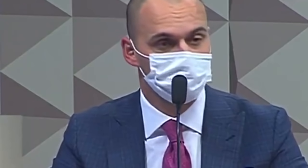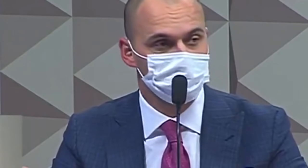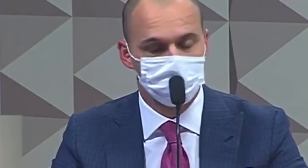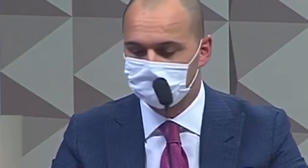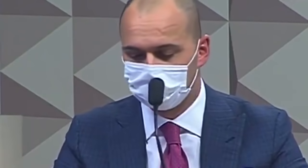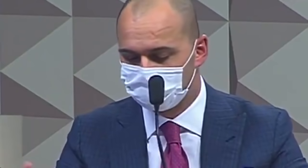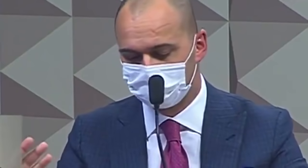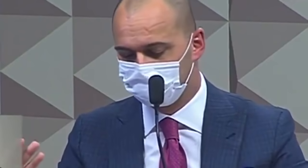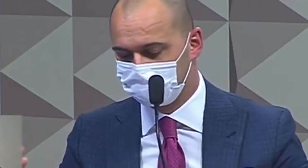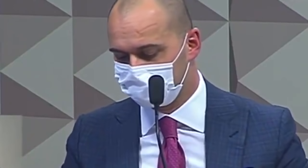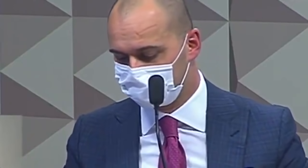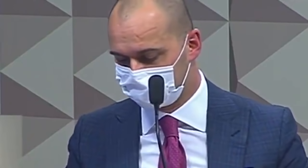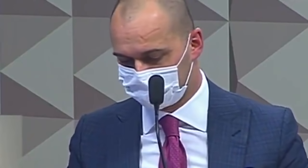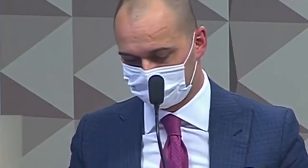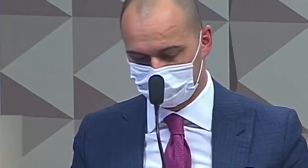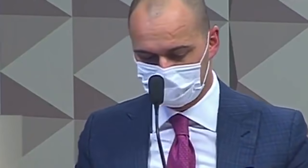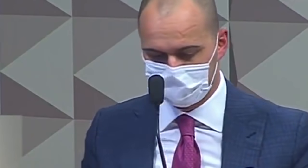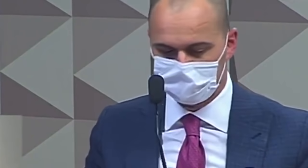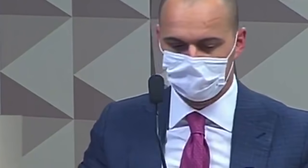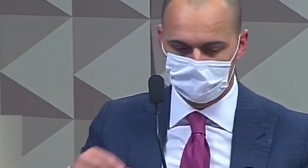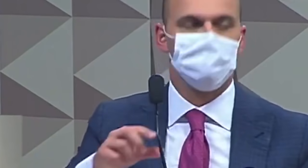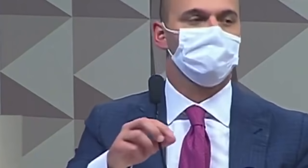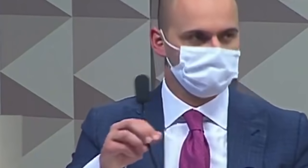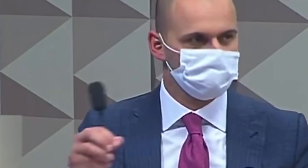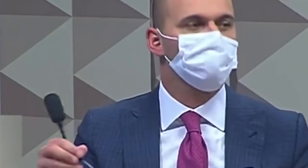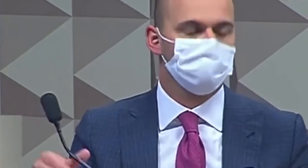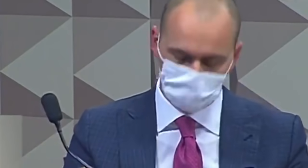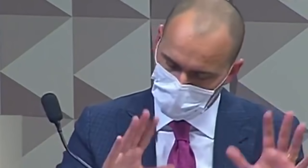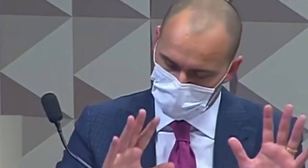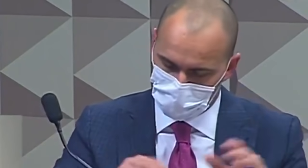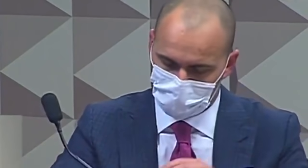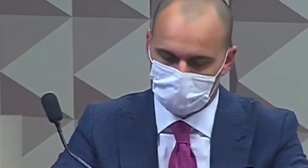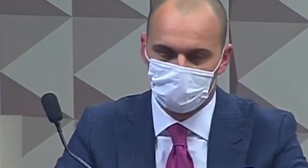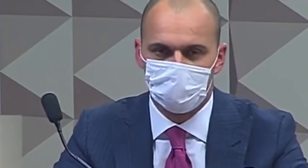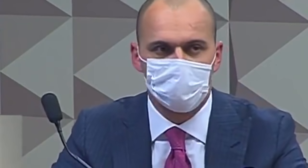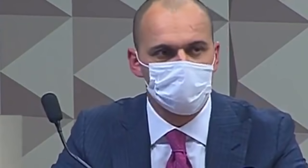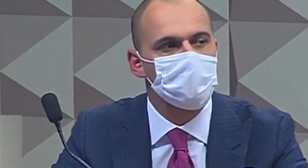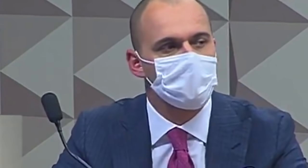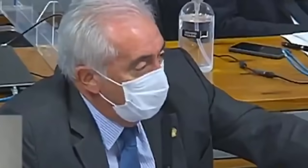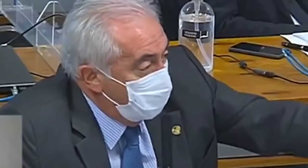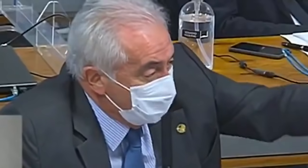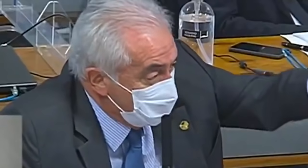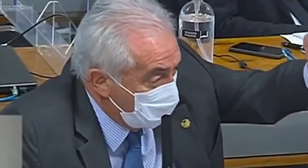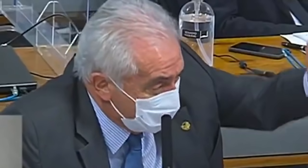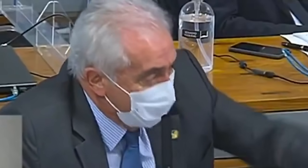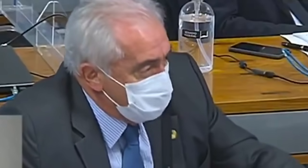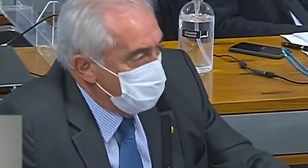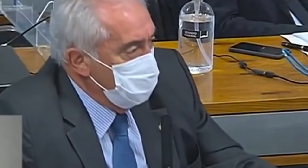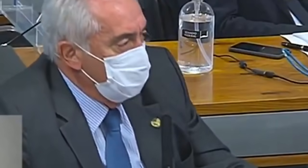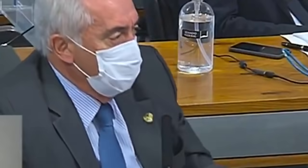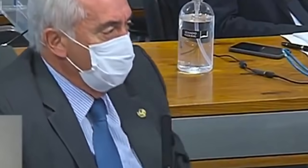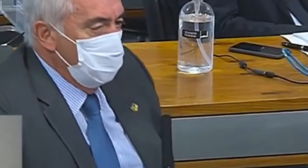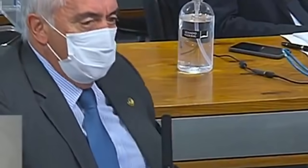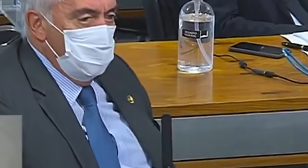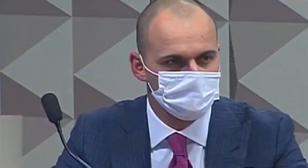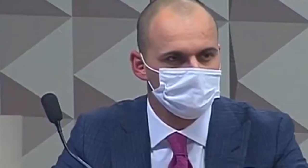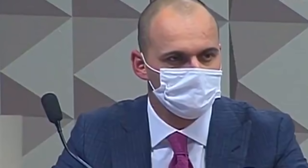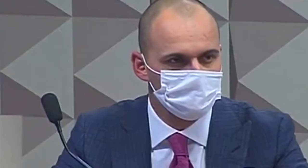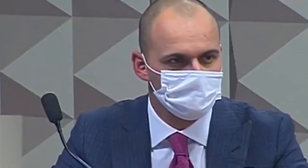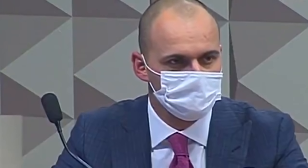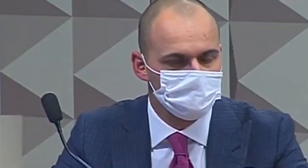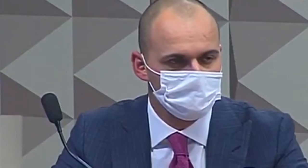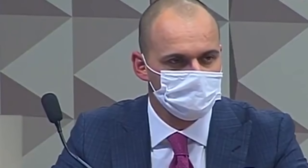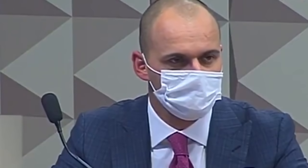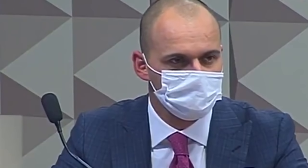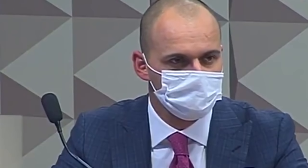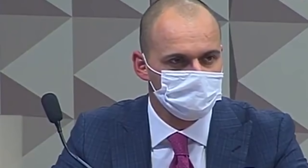foi, respondeu, que eu não entendi? O que foi, senador? Jeito ouvir, Vossa Senhoria. Vossa Senhoria foi desonesto. Na verdade, senhor presidente, o que